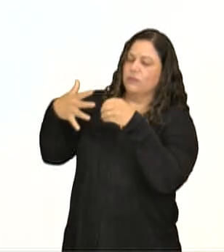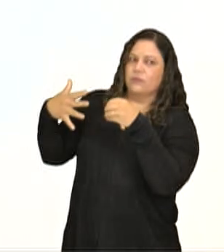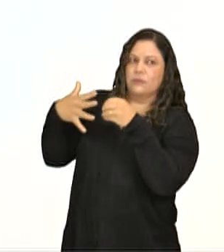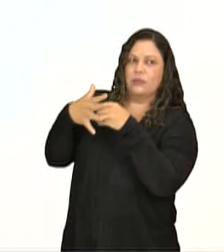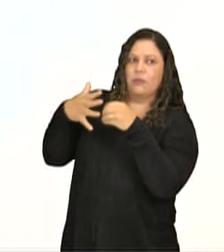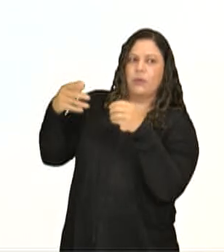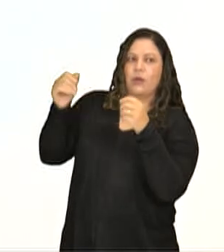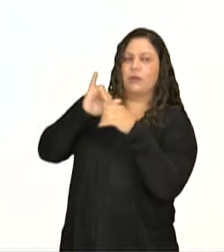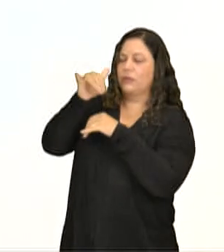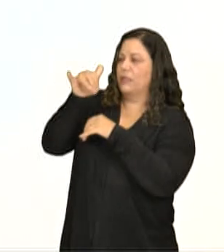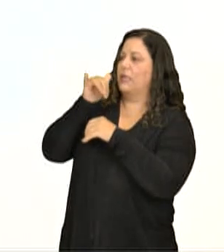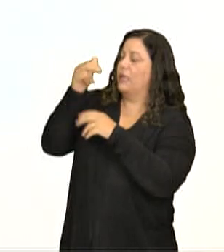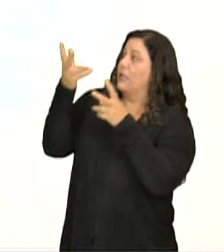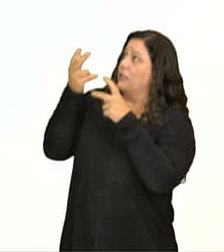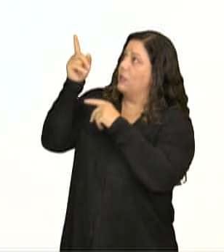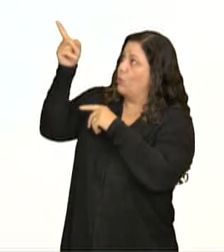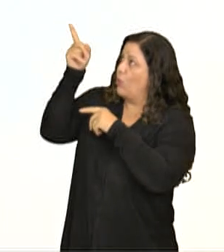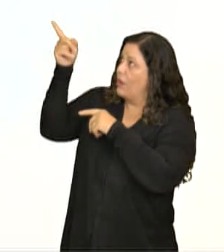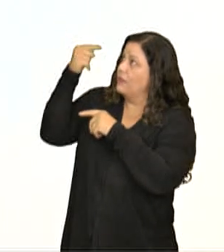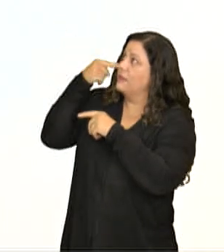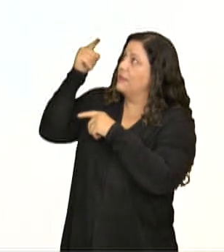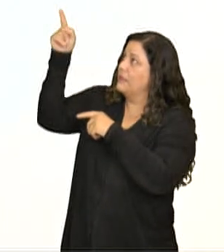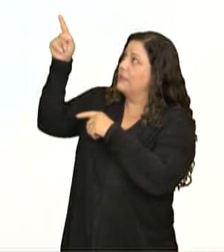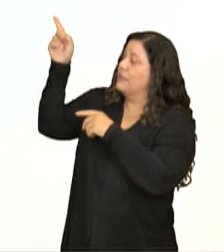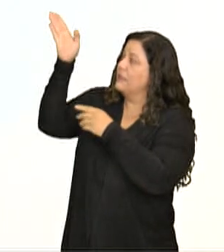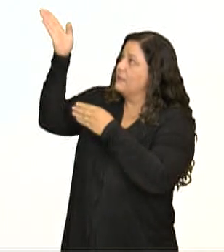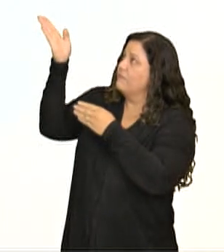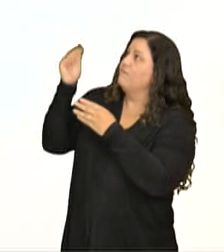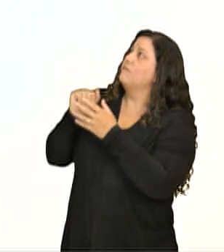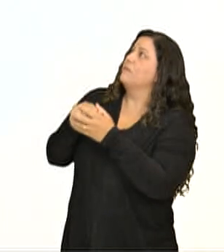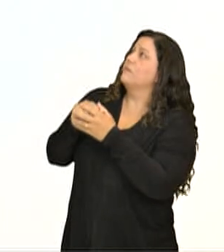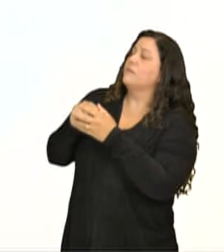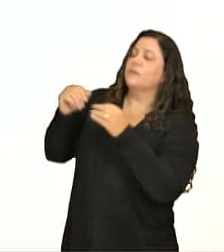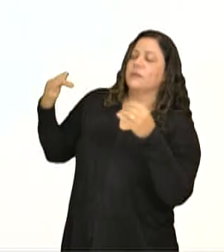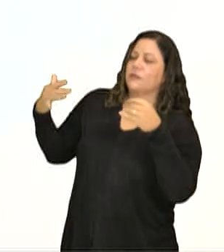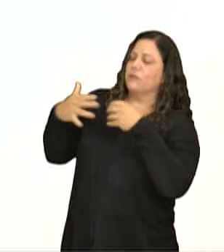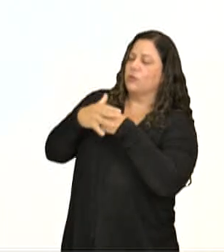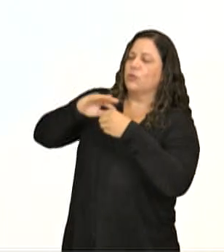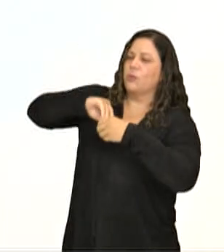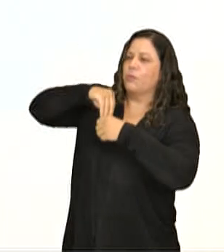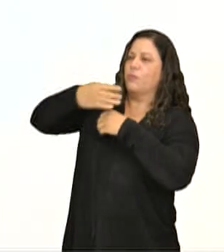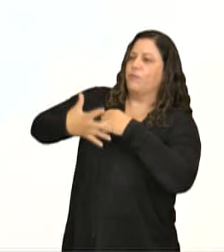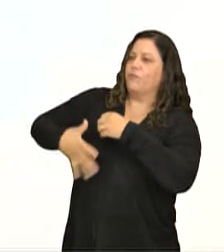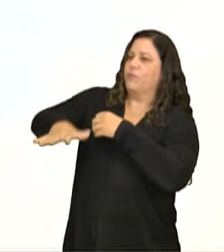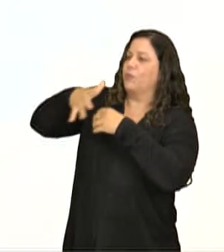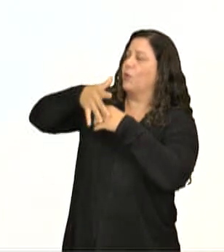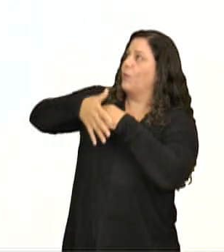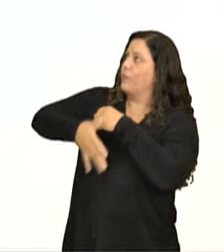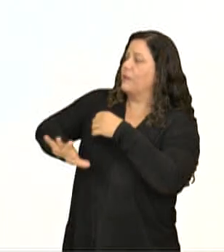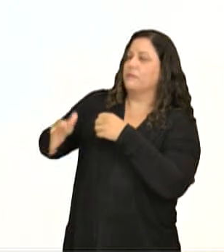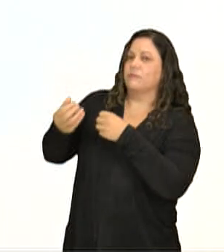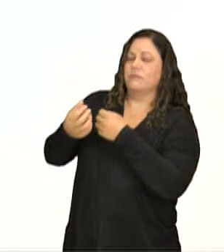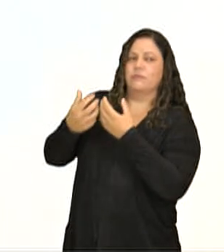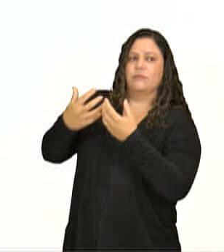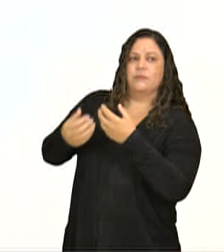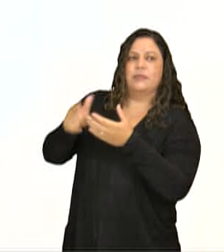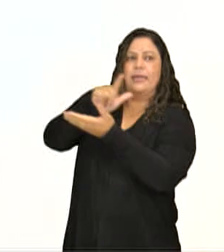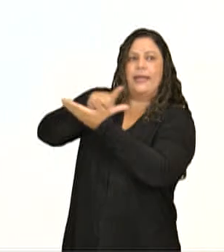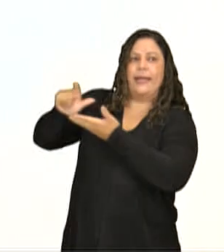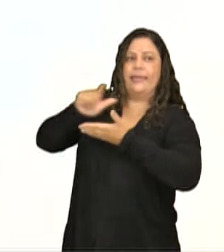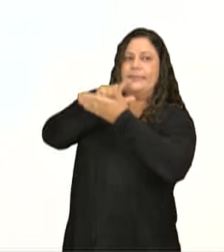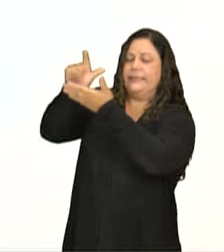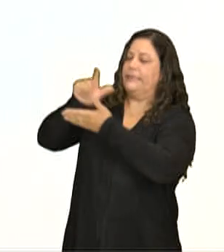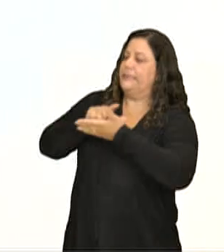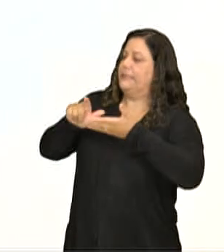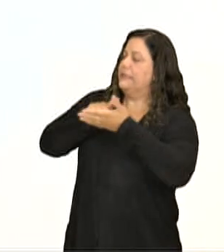gerar energia, como aparece nesse gifzinho aqui, ela vai se abrir, jogar algumas substâncias para fora e vai recolher outras aqui já através